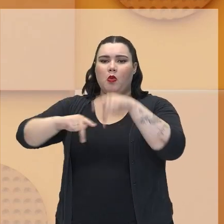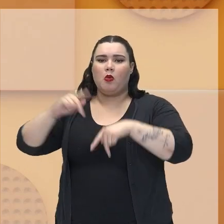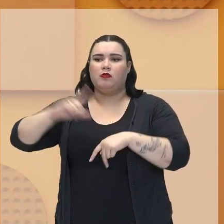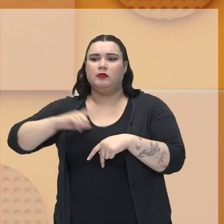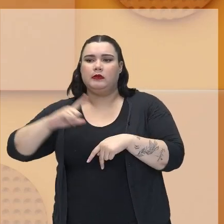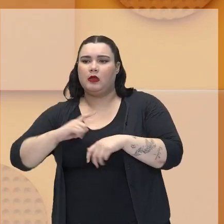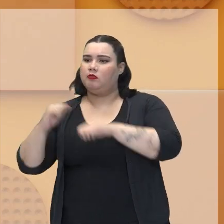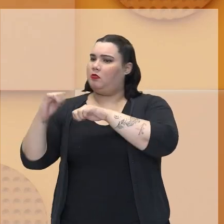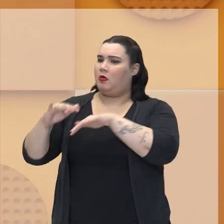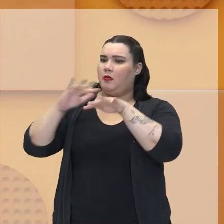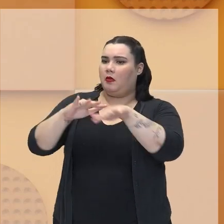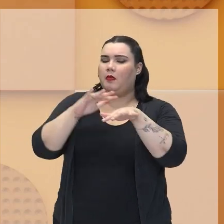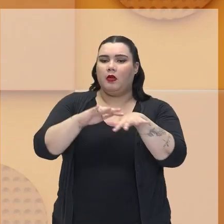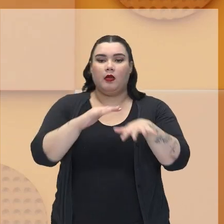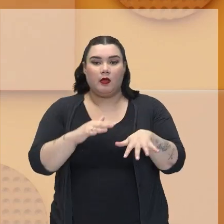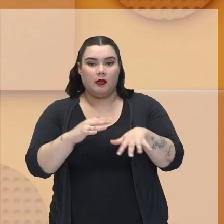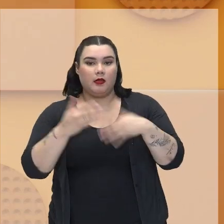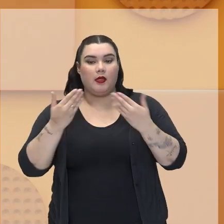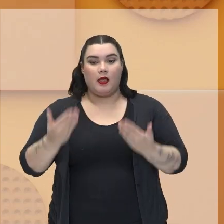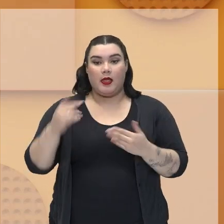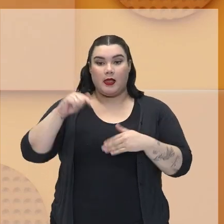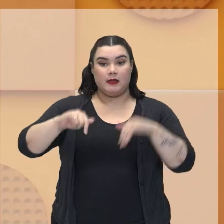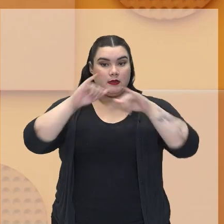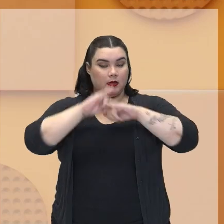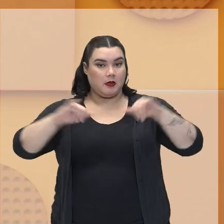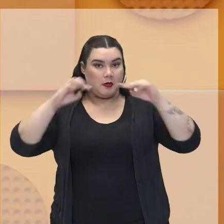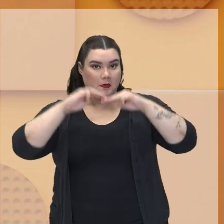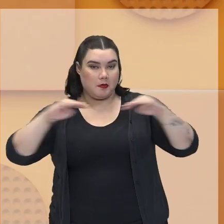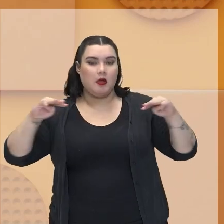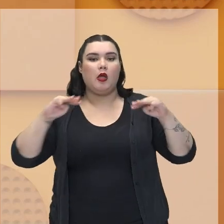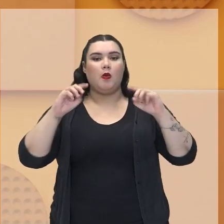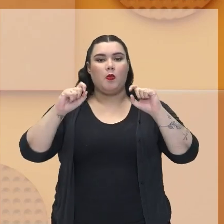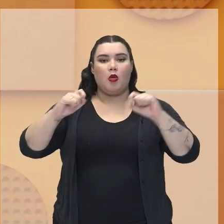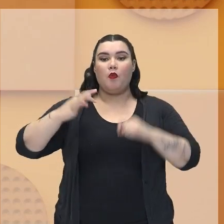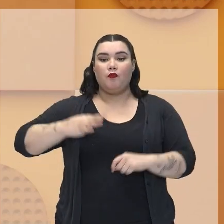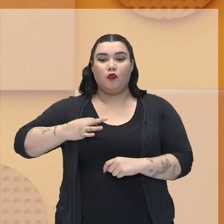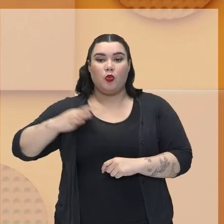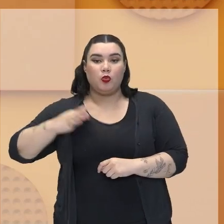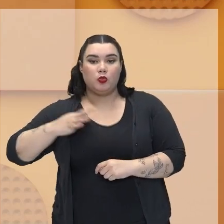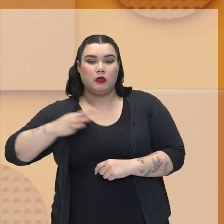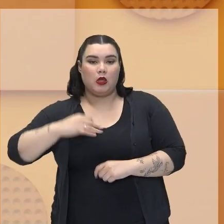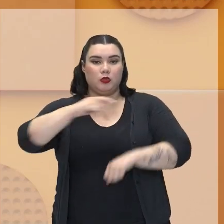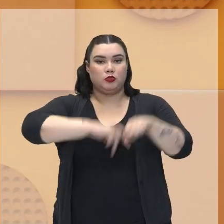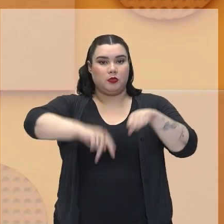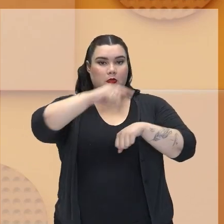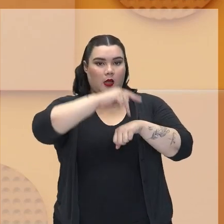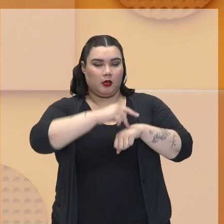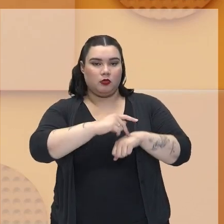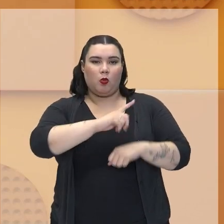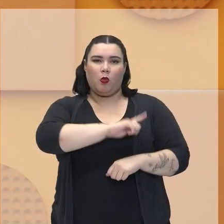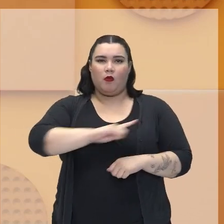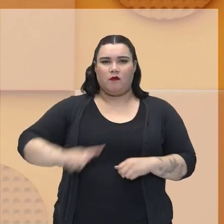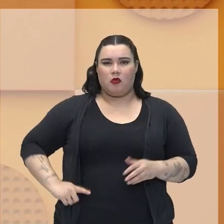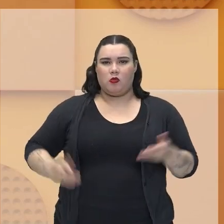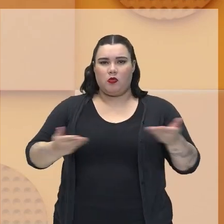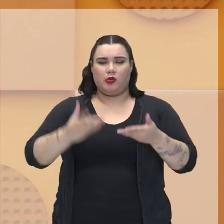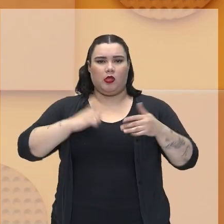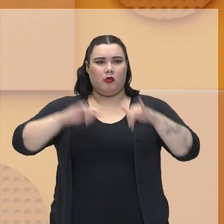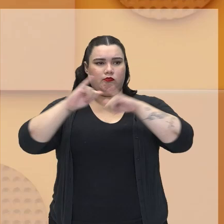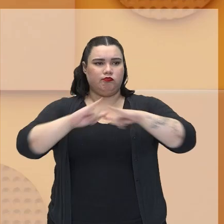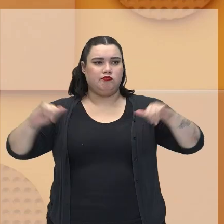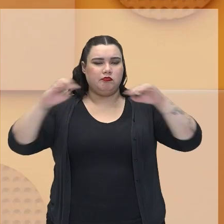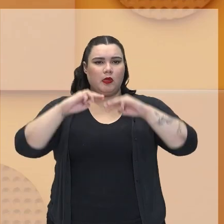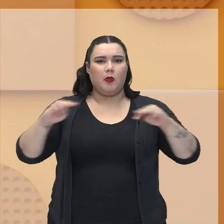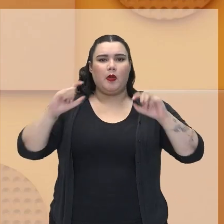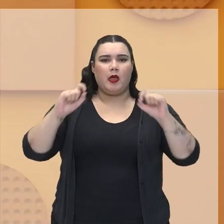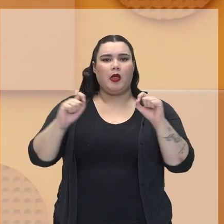campanha Voluntários da Pátria, onde o governo, ali através inclusive de propaganda, buscavam